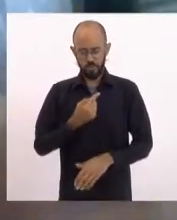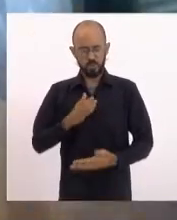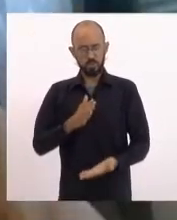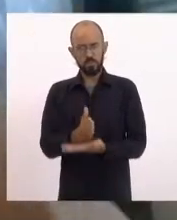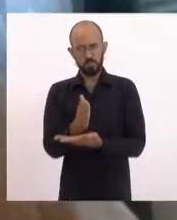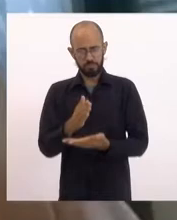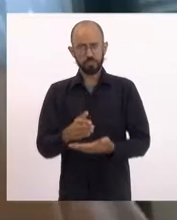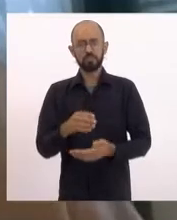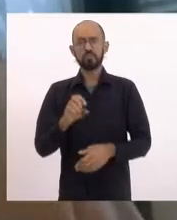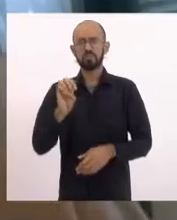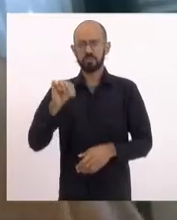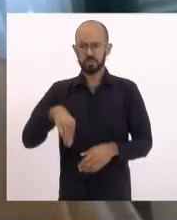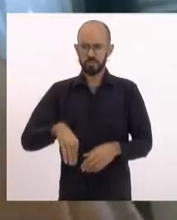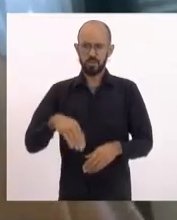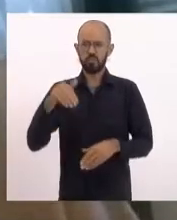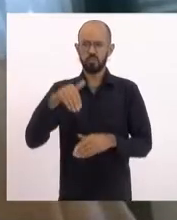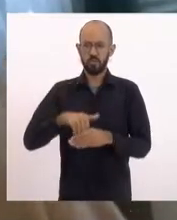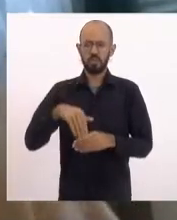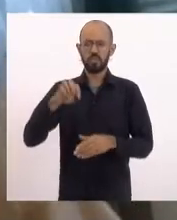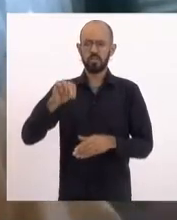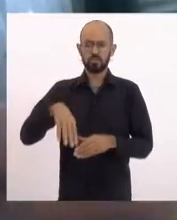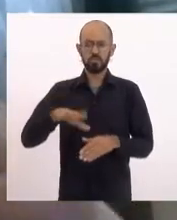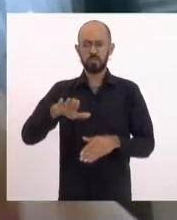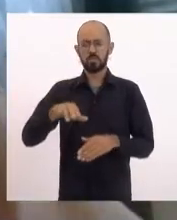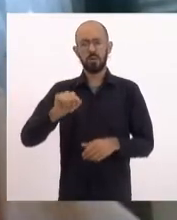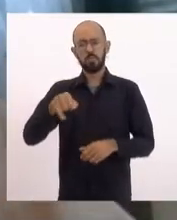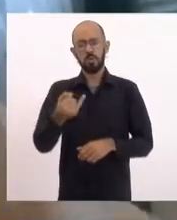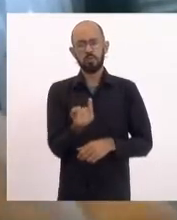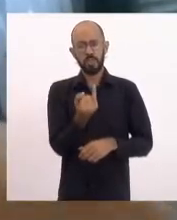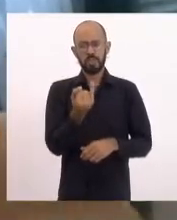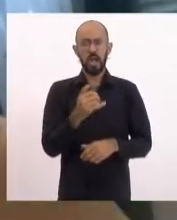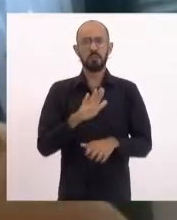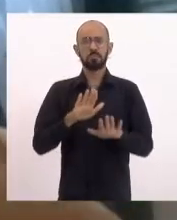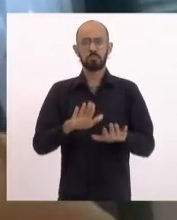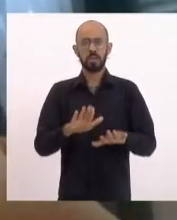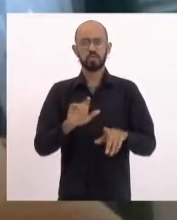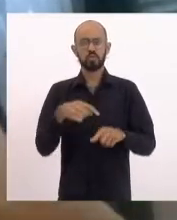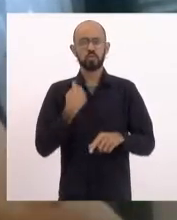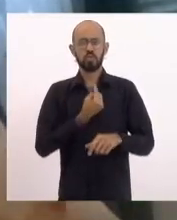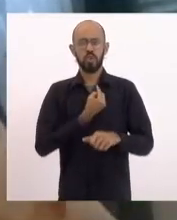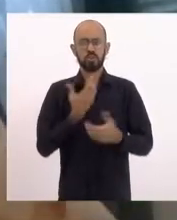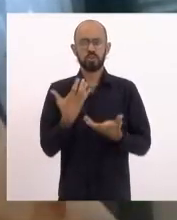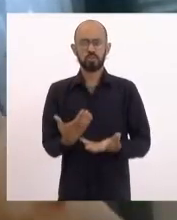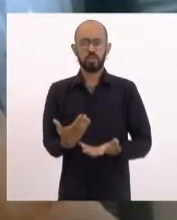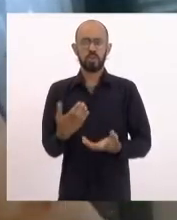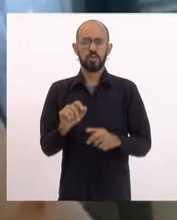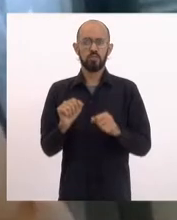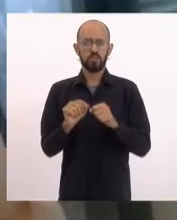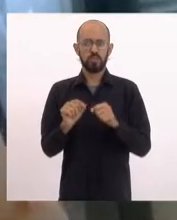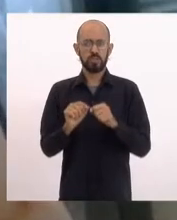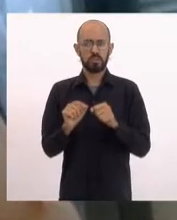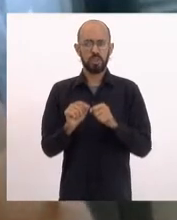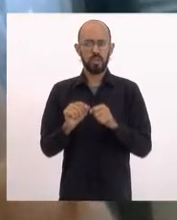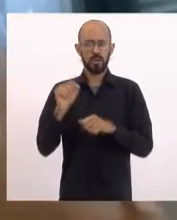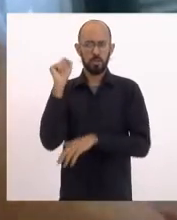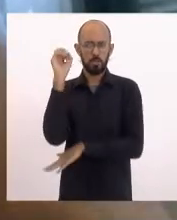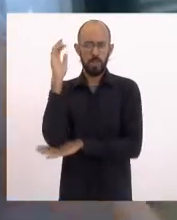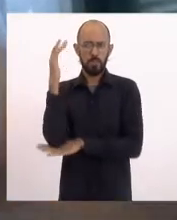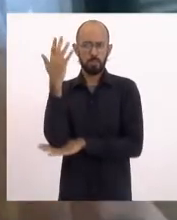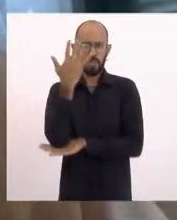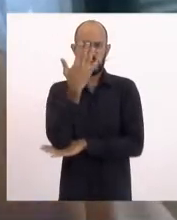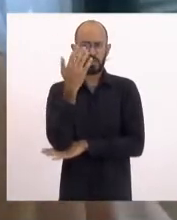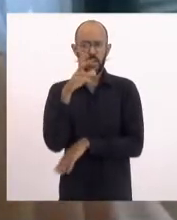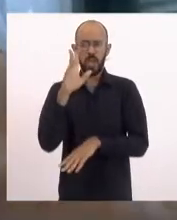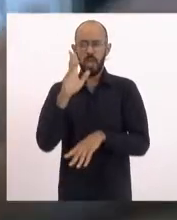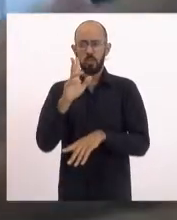as pessoas concursadas na área da segurança pública. Então, o que nós estamos querendo fazer na área do meio ambiente é o que